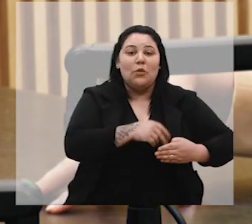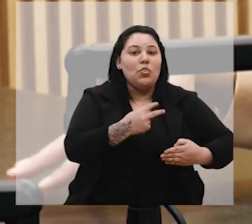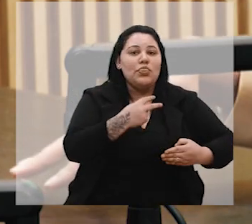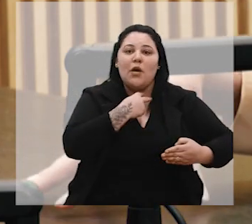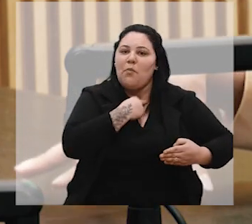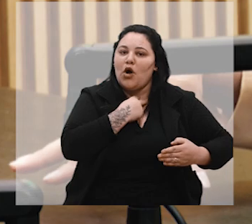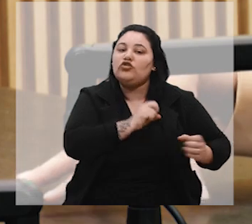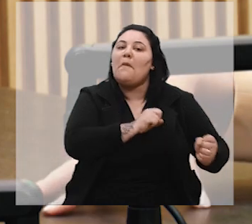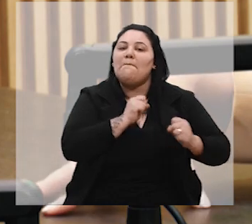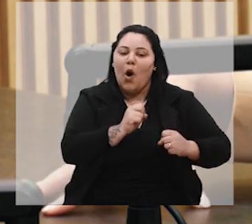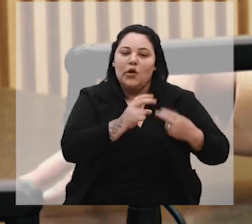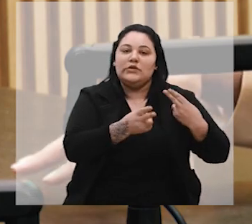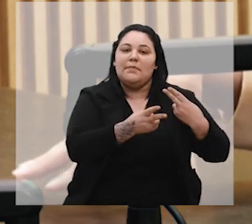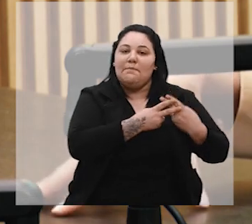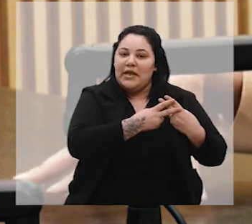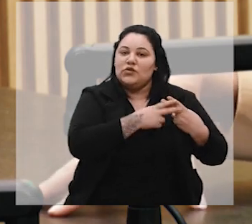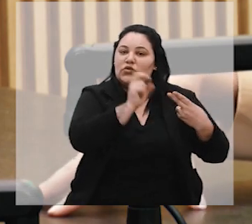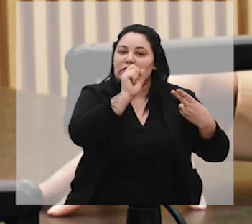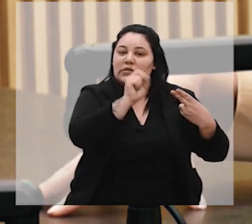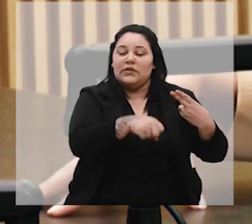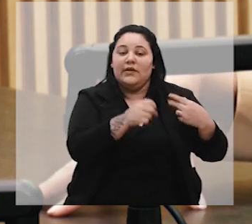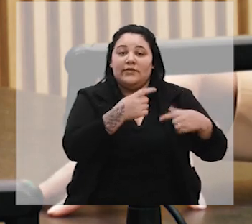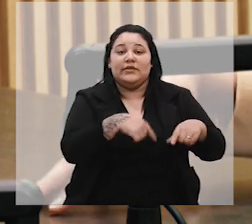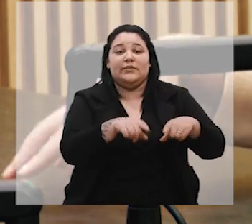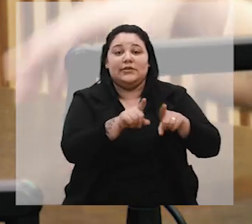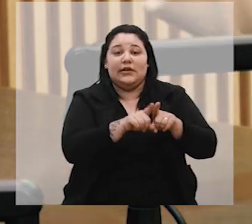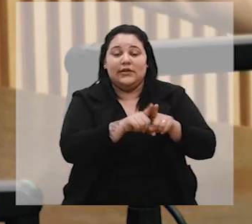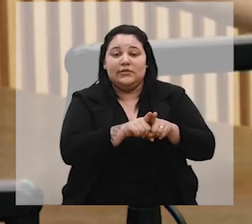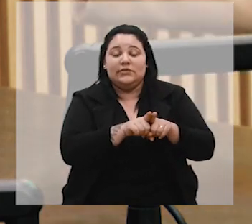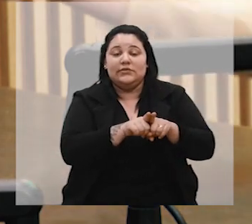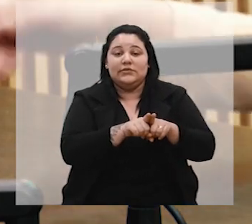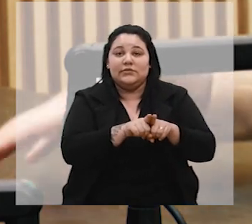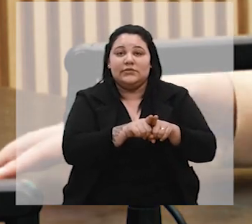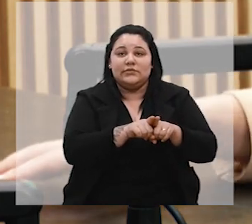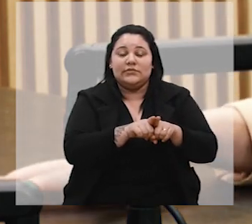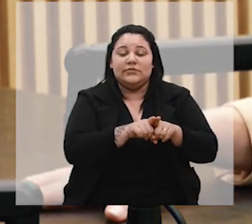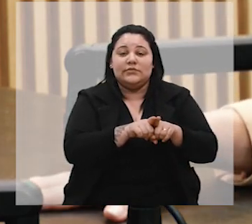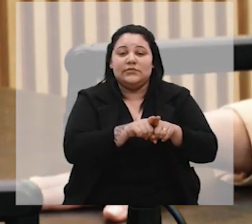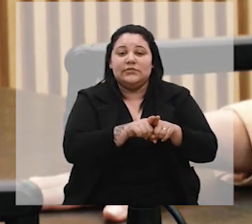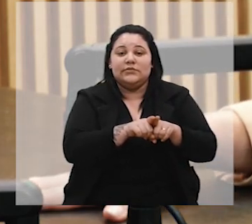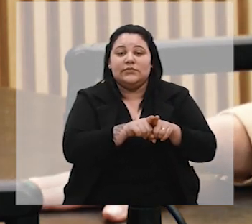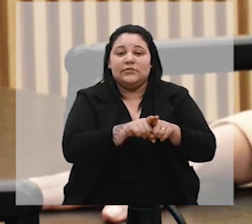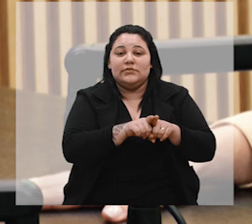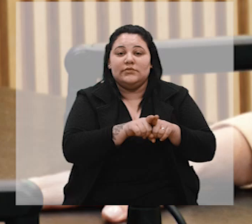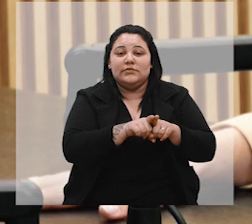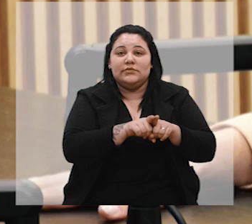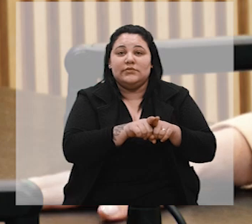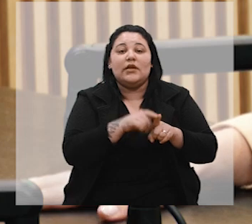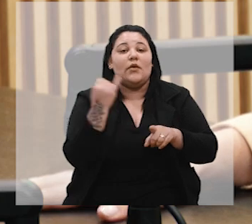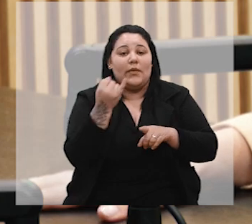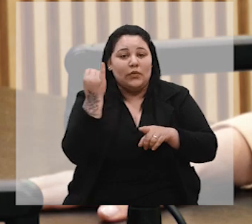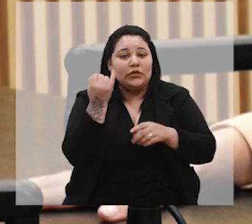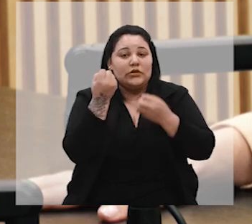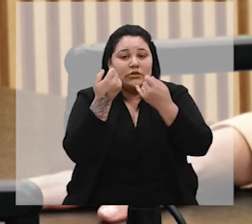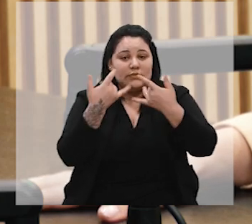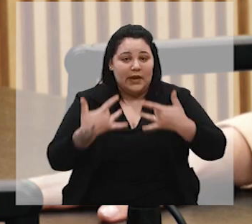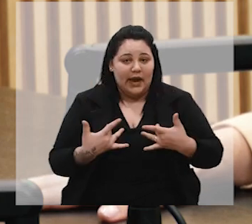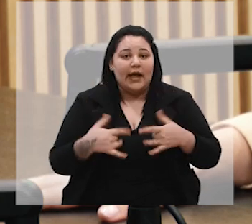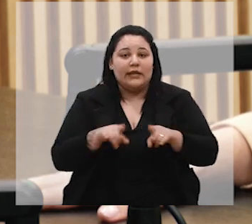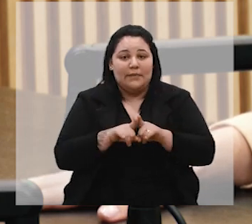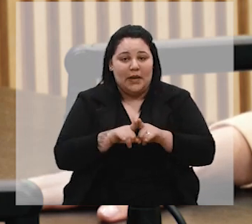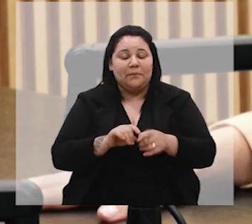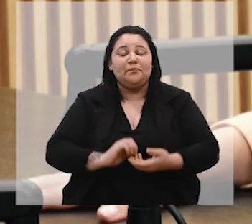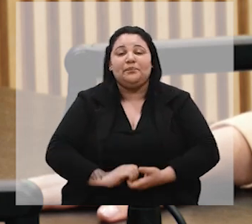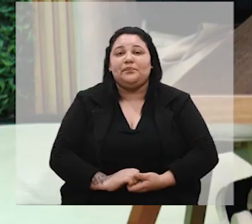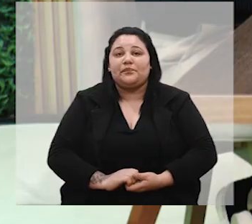arma nesse dia. Você pode ser preso por porte ilegal, mesmo tendo porte legal de arma, tá? Então, é importante a gente